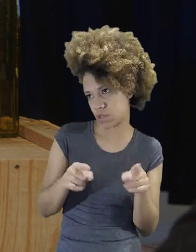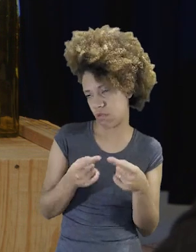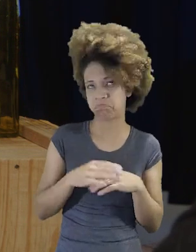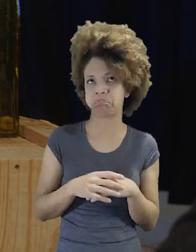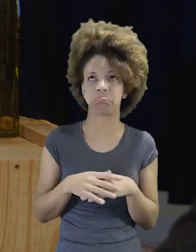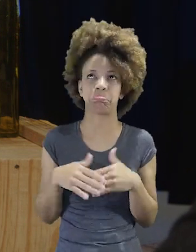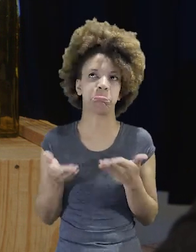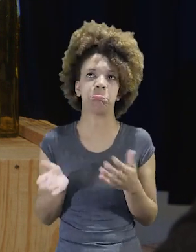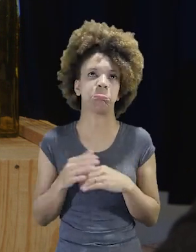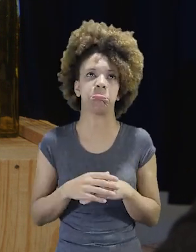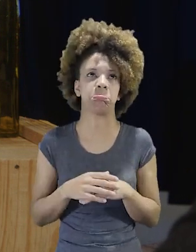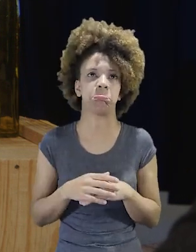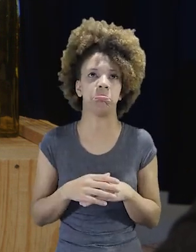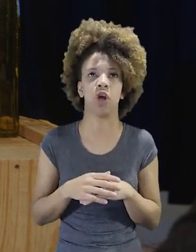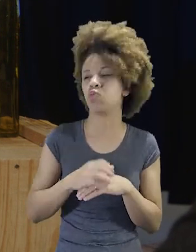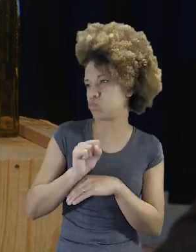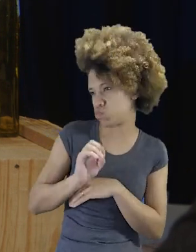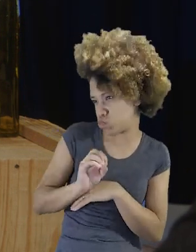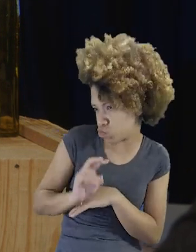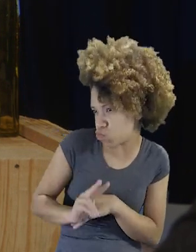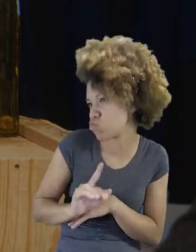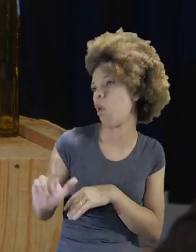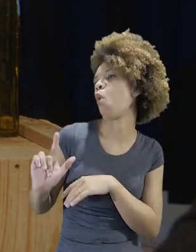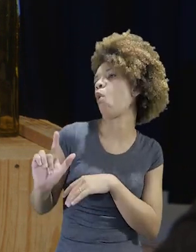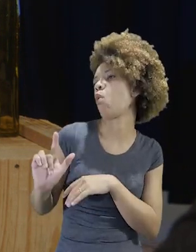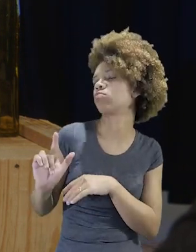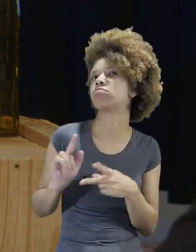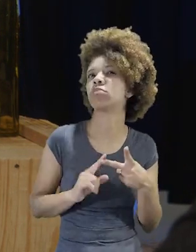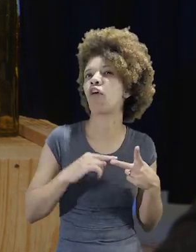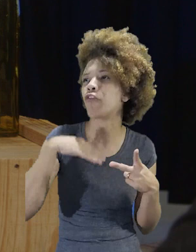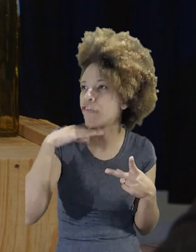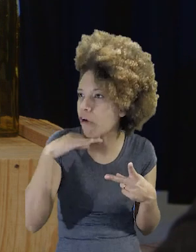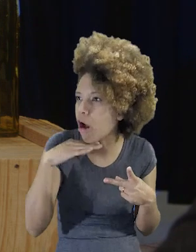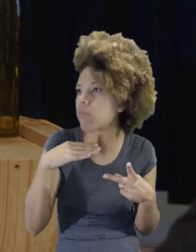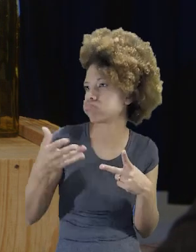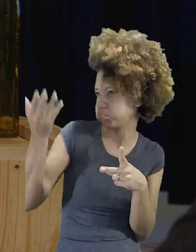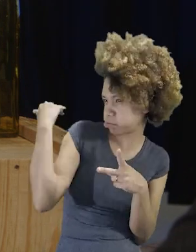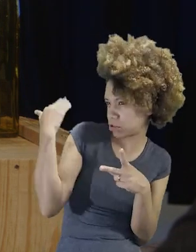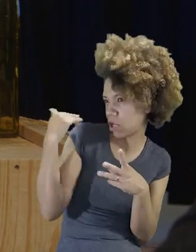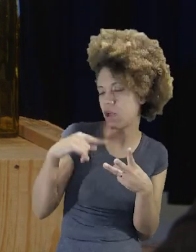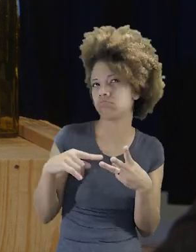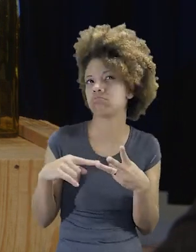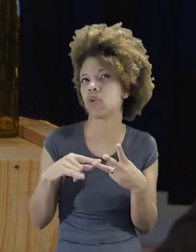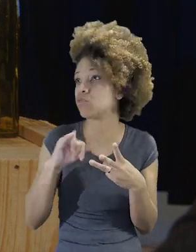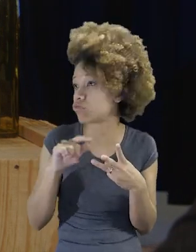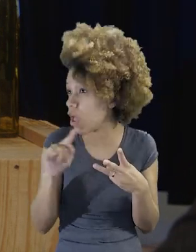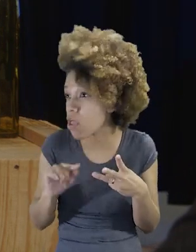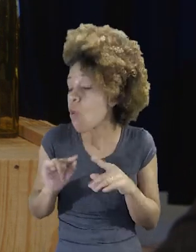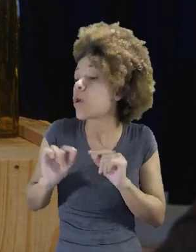não é um funk antigão ou o que for o que você o que você imaginava tá ligado é e